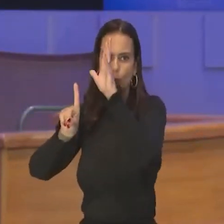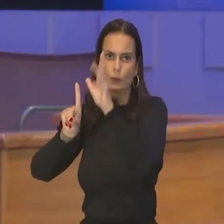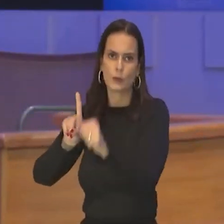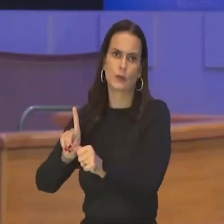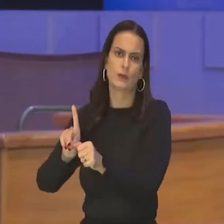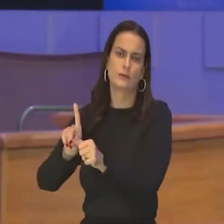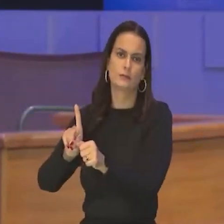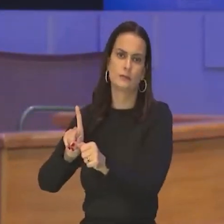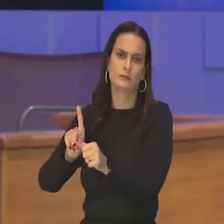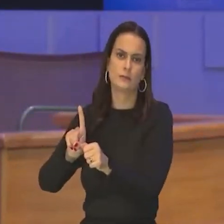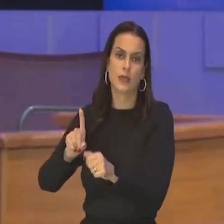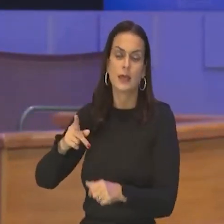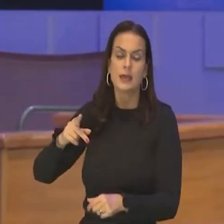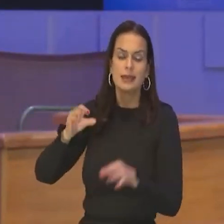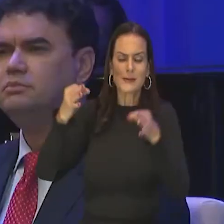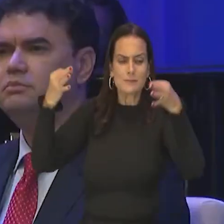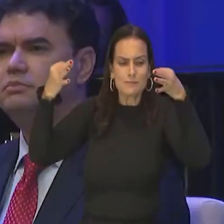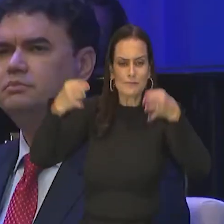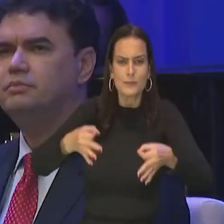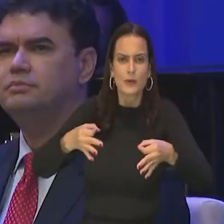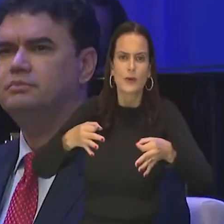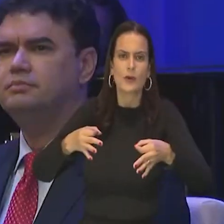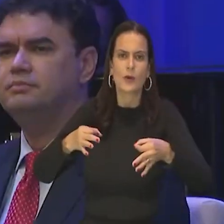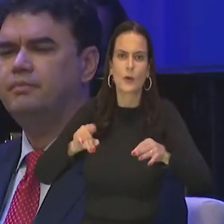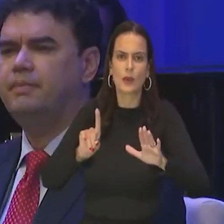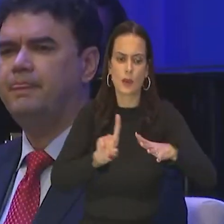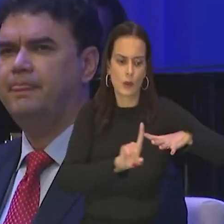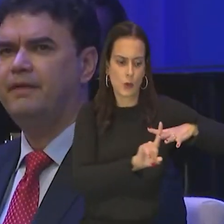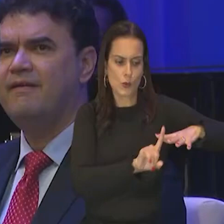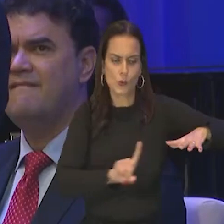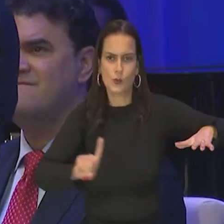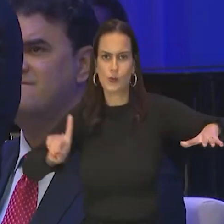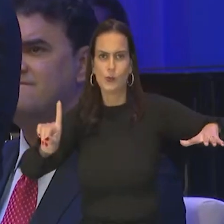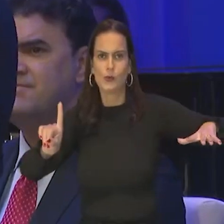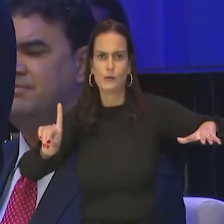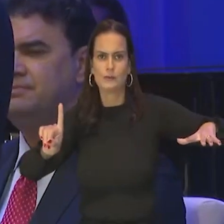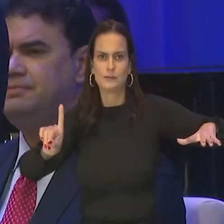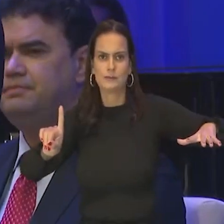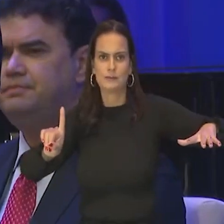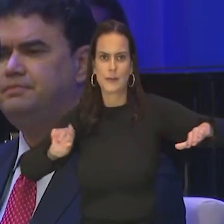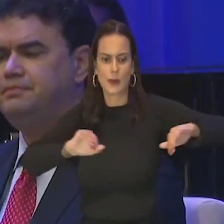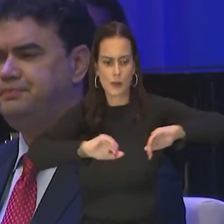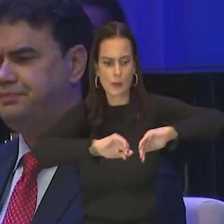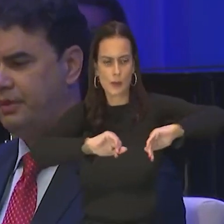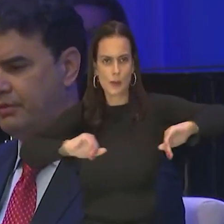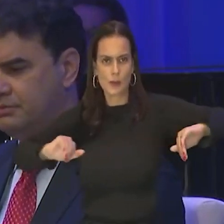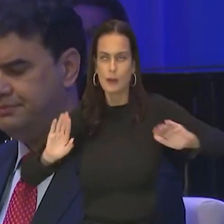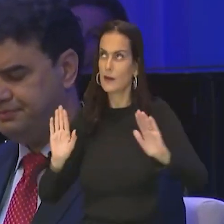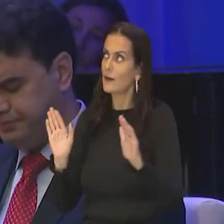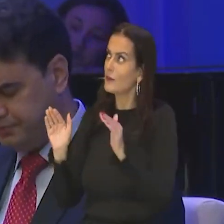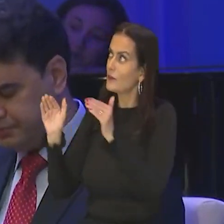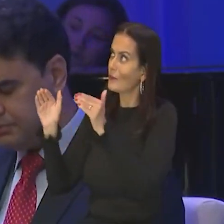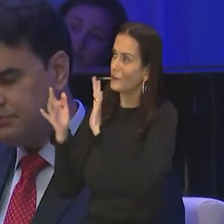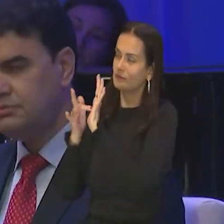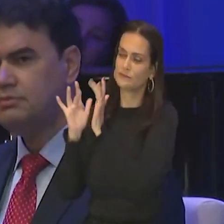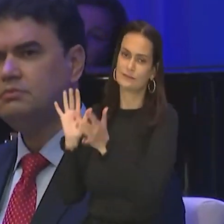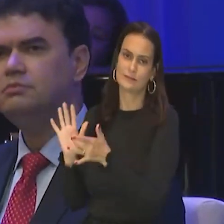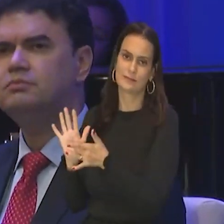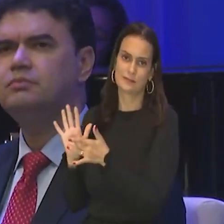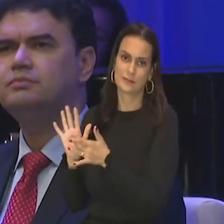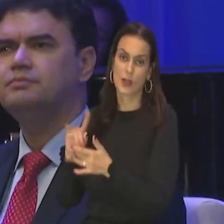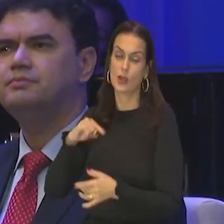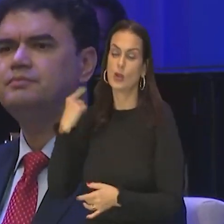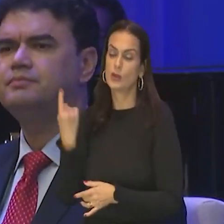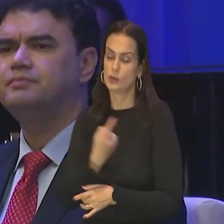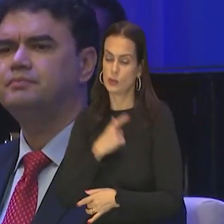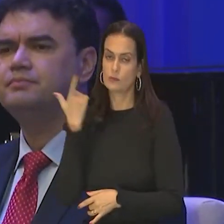e a palavra santo tem a ver com isso, de nos separar para viver com Cristo. Então nós somos